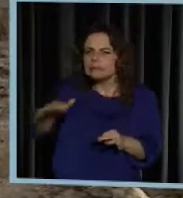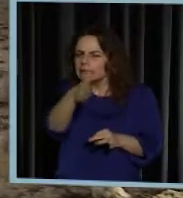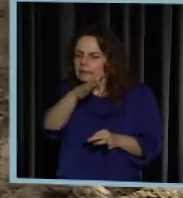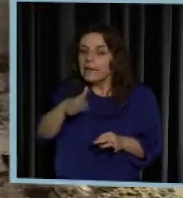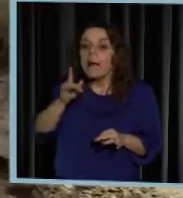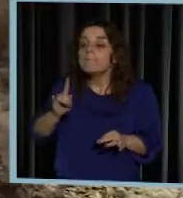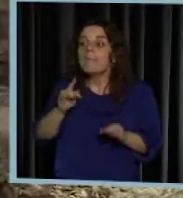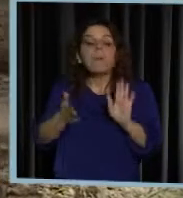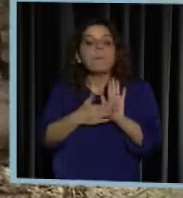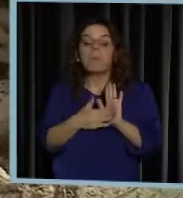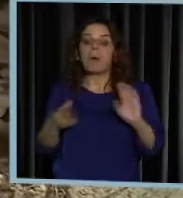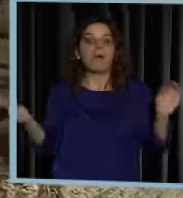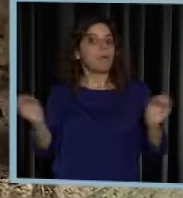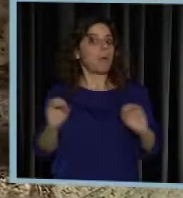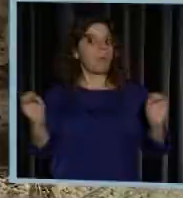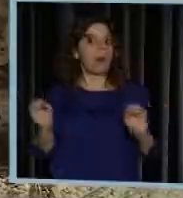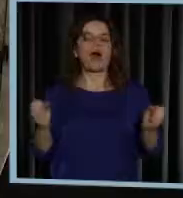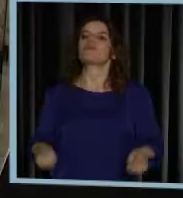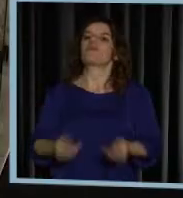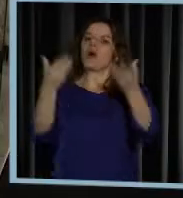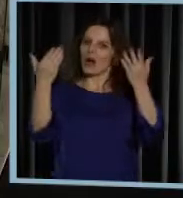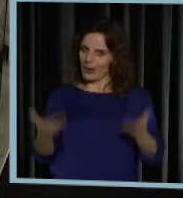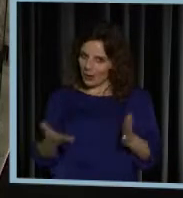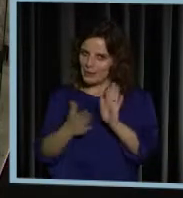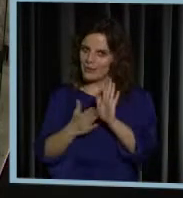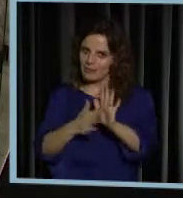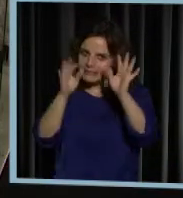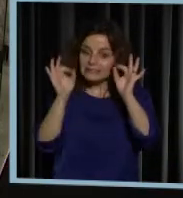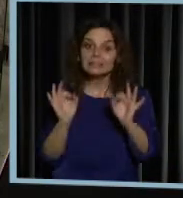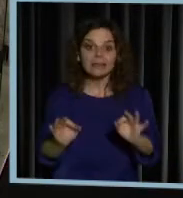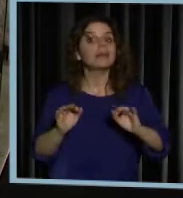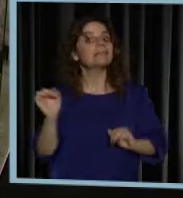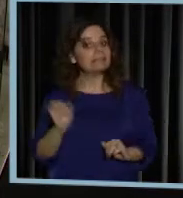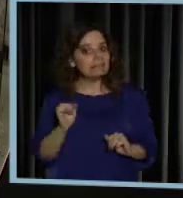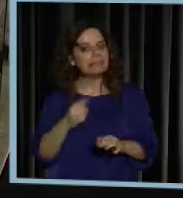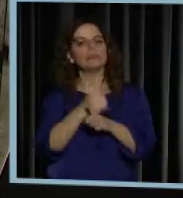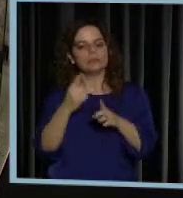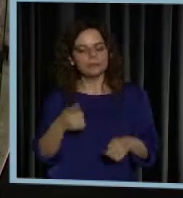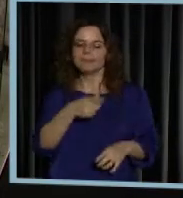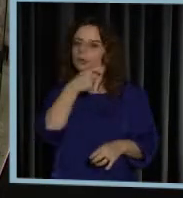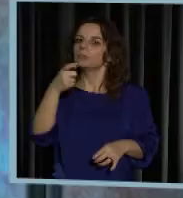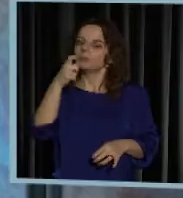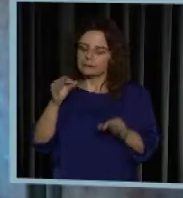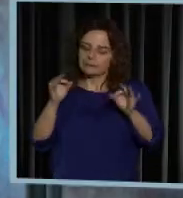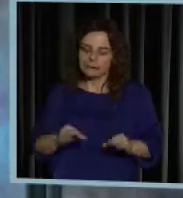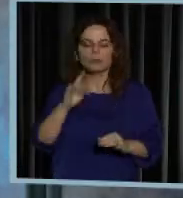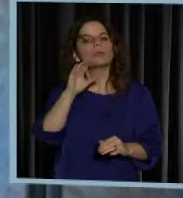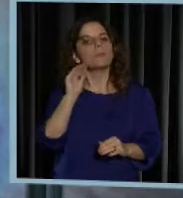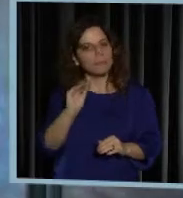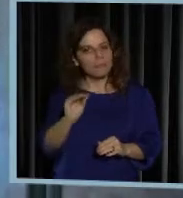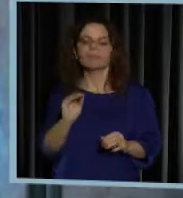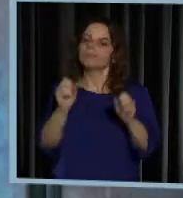evidência arqueológica material desta agora muralha. Sim, temos. Agora temos, porque houve um compromisso da parte do